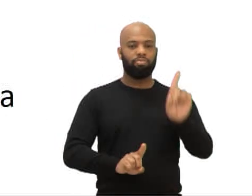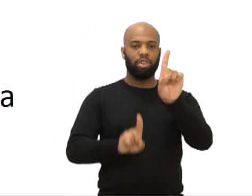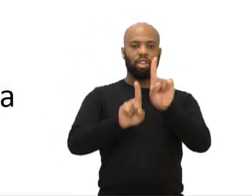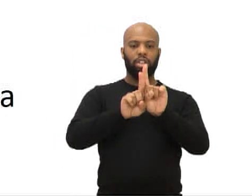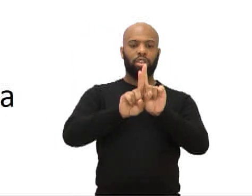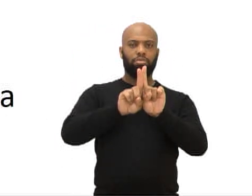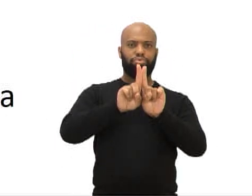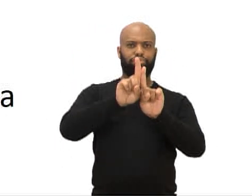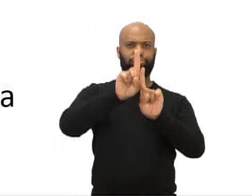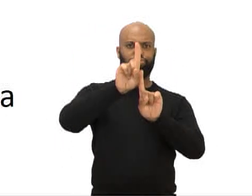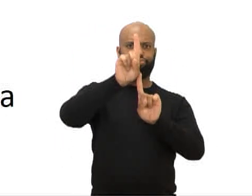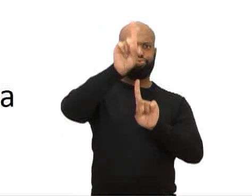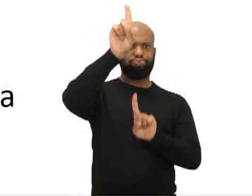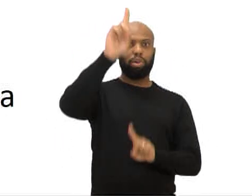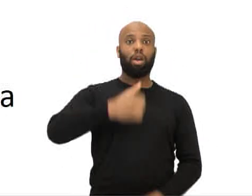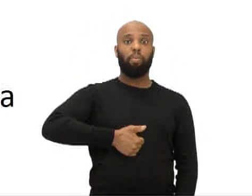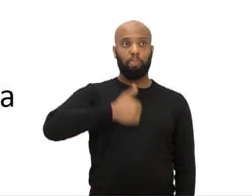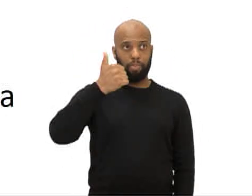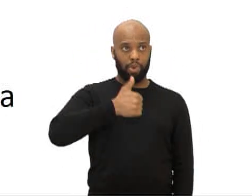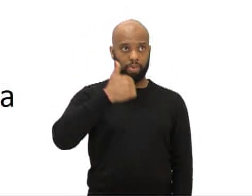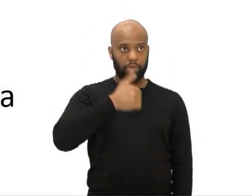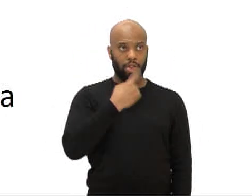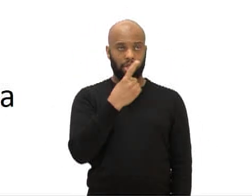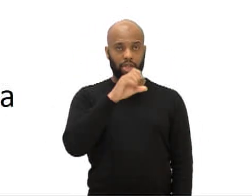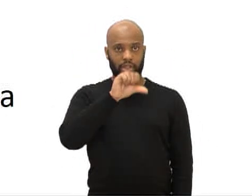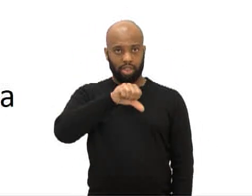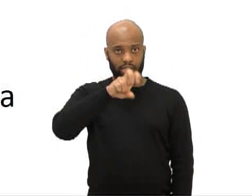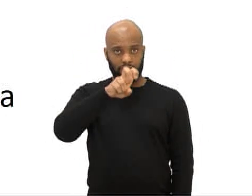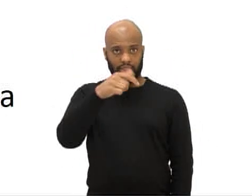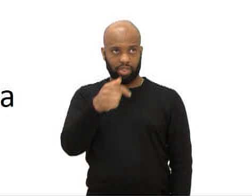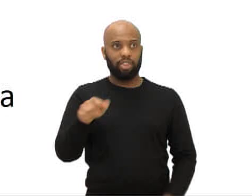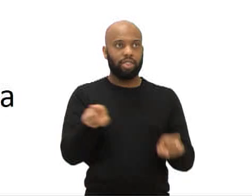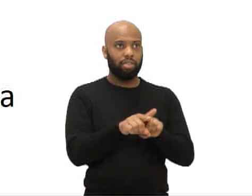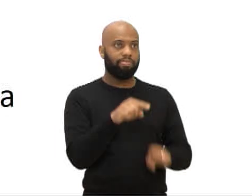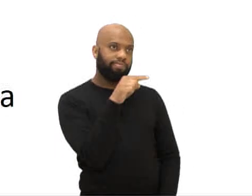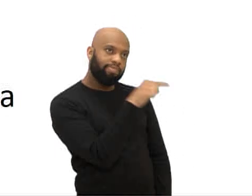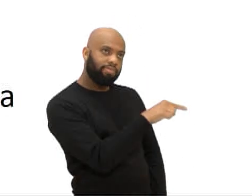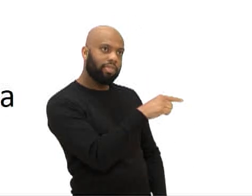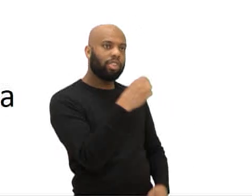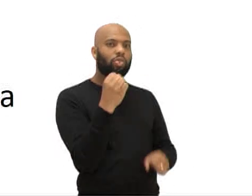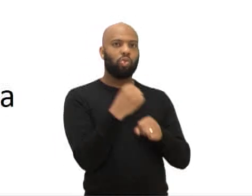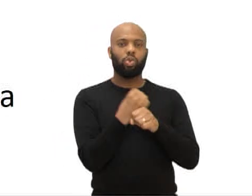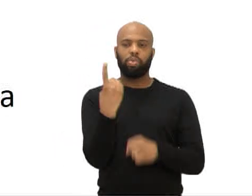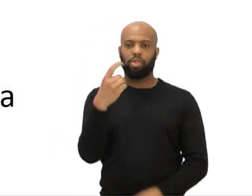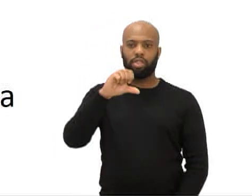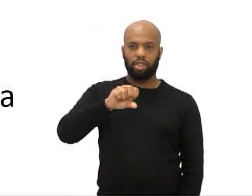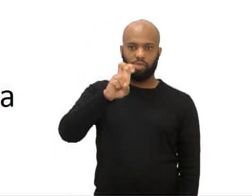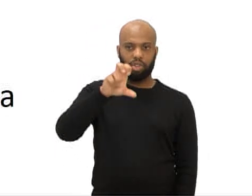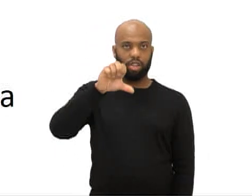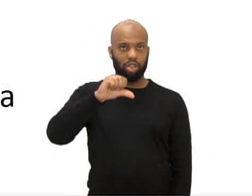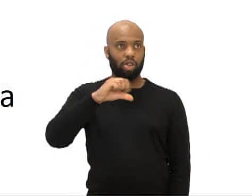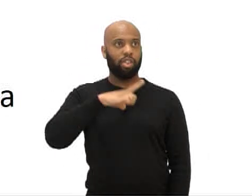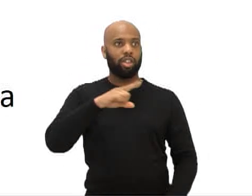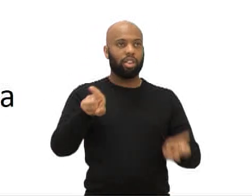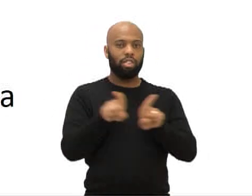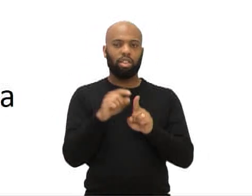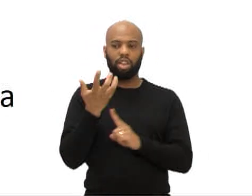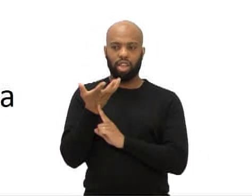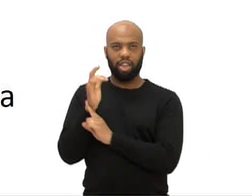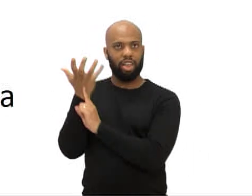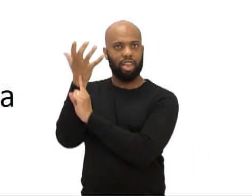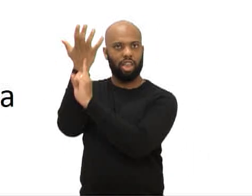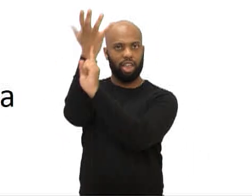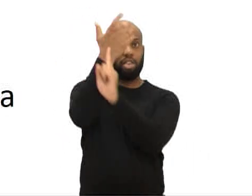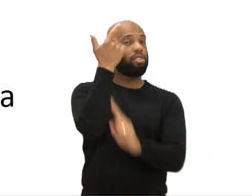primeiro foguete no espaço em 57, é ela que em 59 lança o primeiro satélite artificial